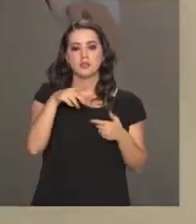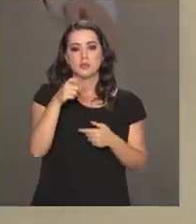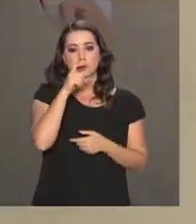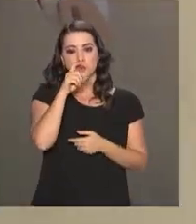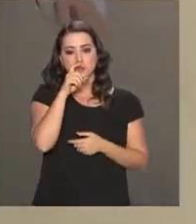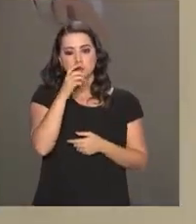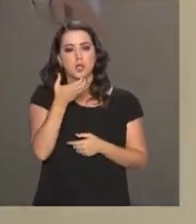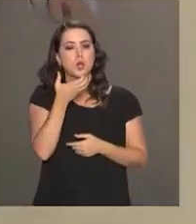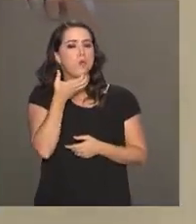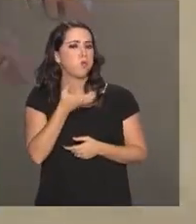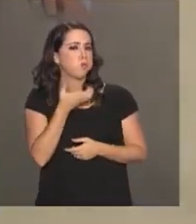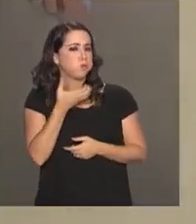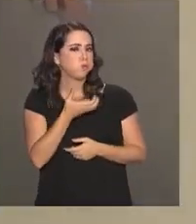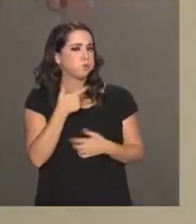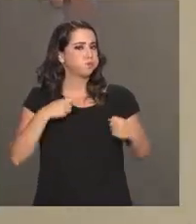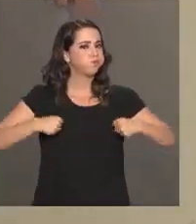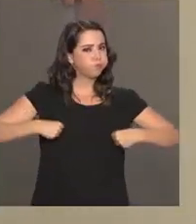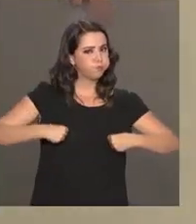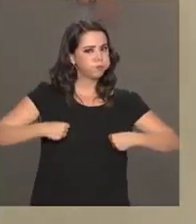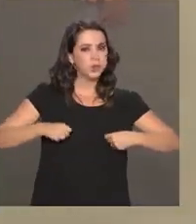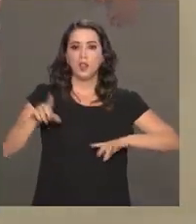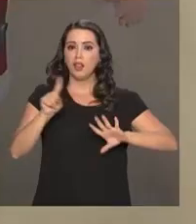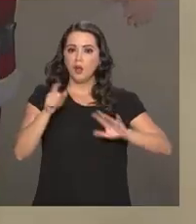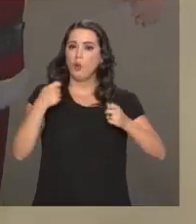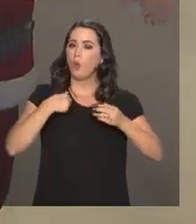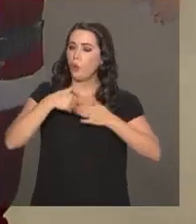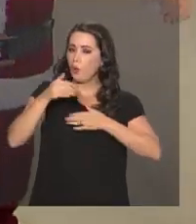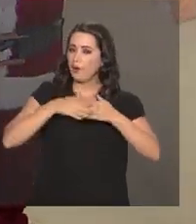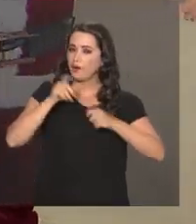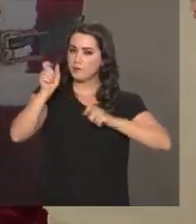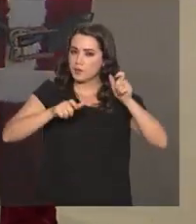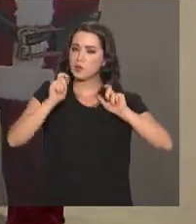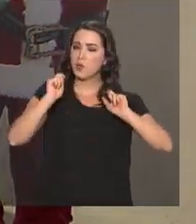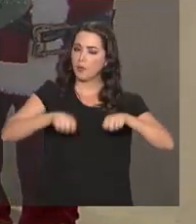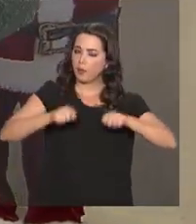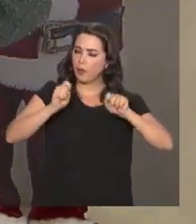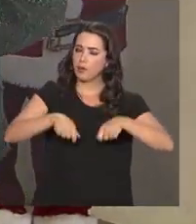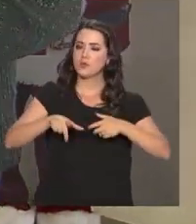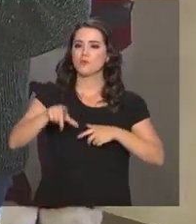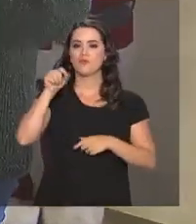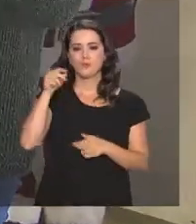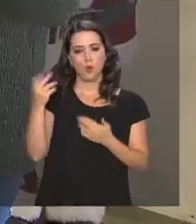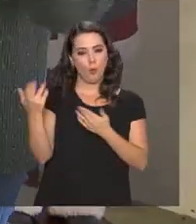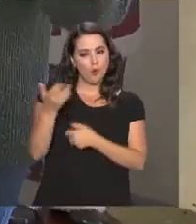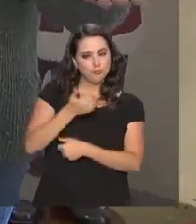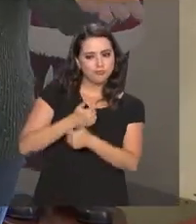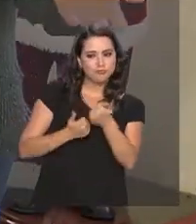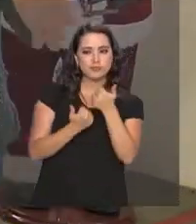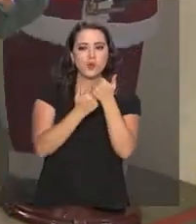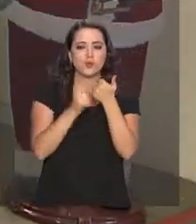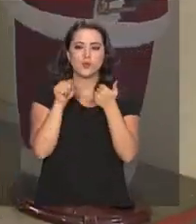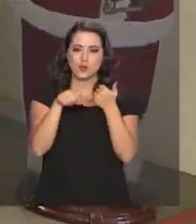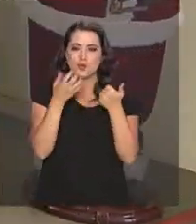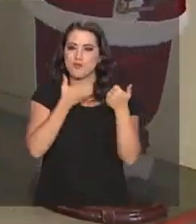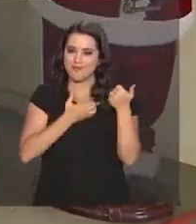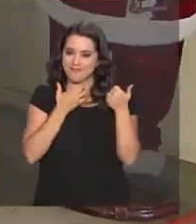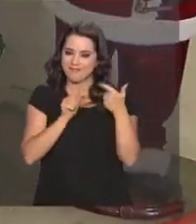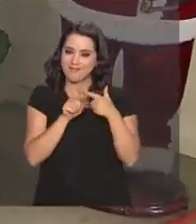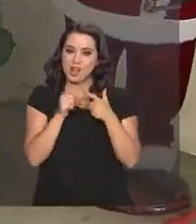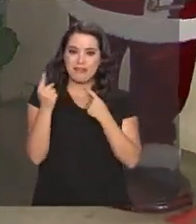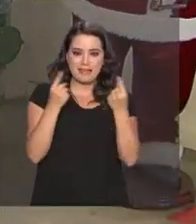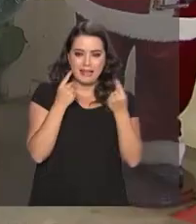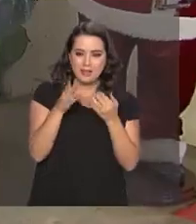roupas vermelhas e botas é uma corrente do bem e de solidariedade onde cada pedido e cada